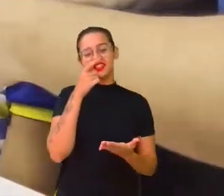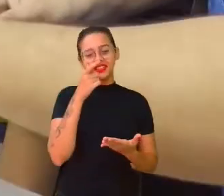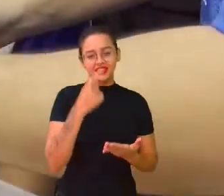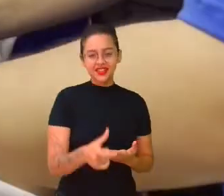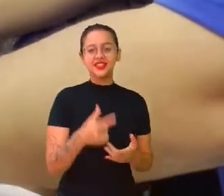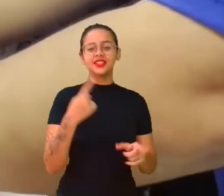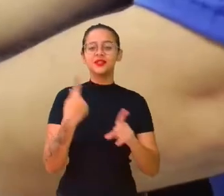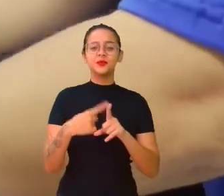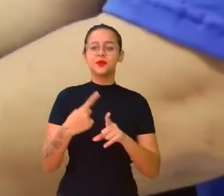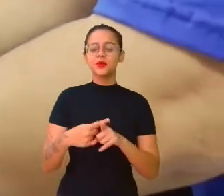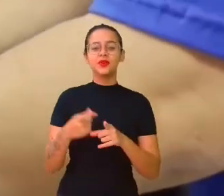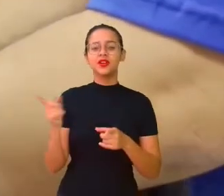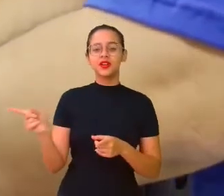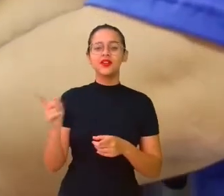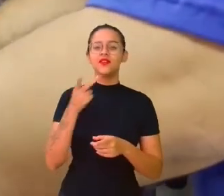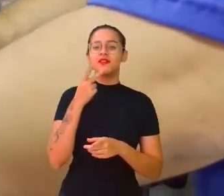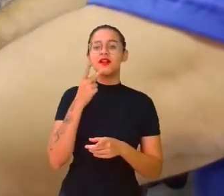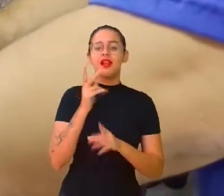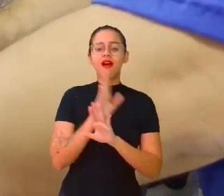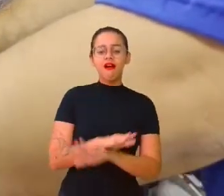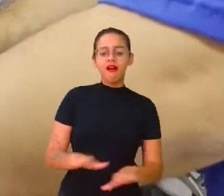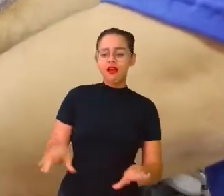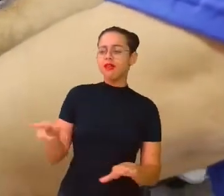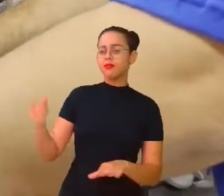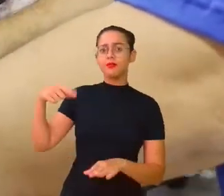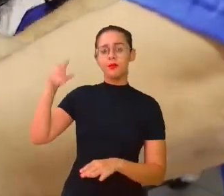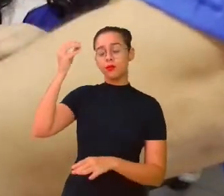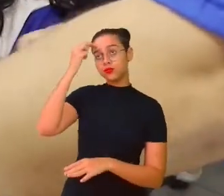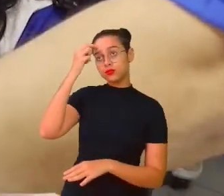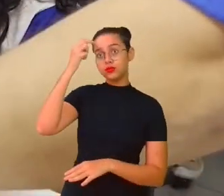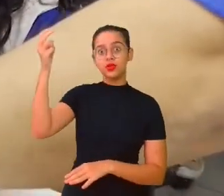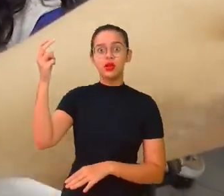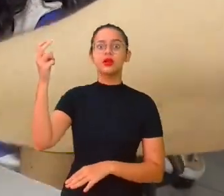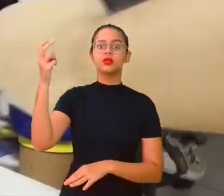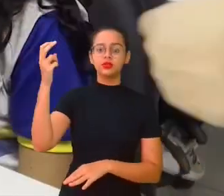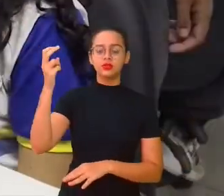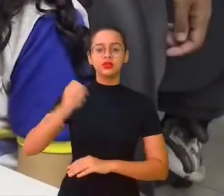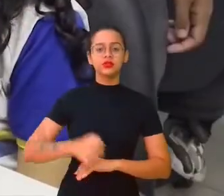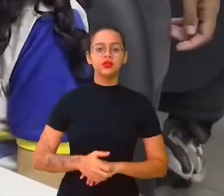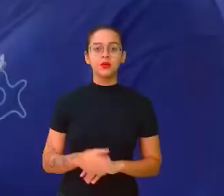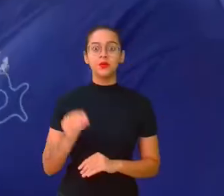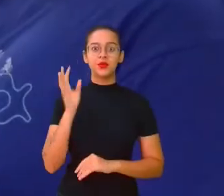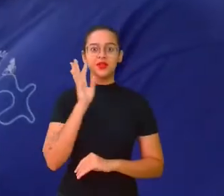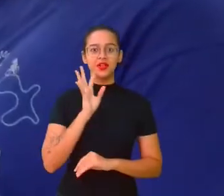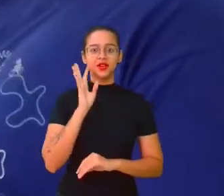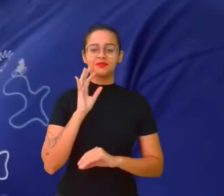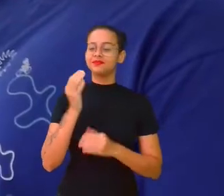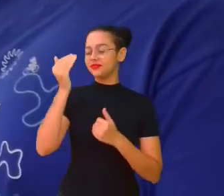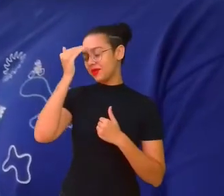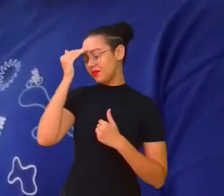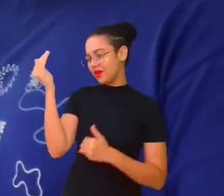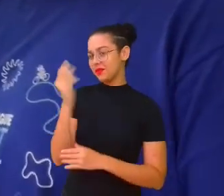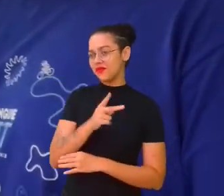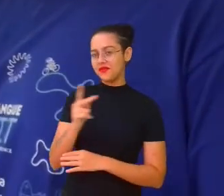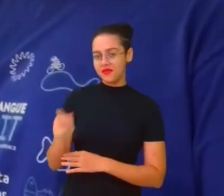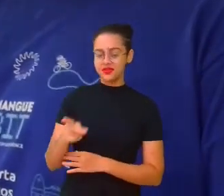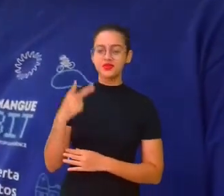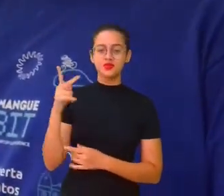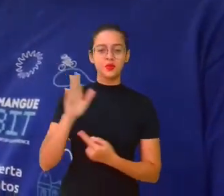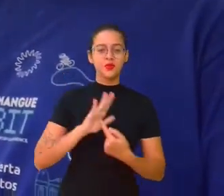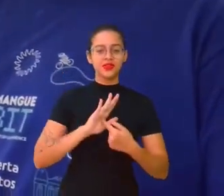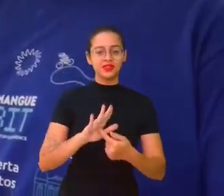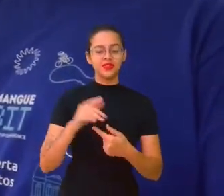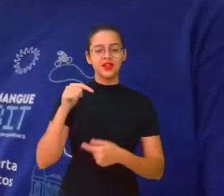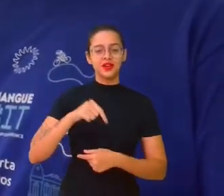porque, por se tratar de crianças pequenas, eles são muito inteligentes e muito ágeis, né? É bastante legal. Ah, muito obrigado, professor, pela sua